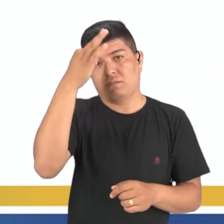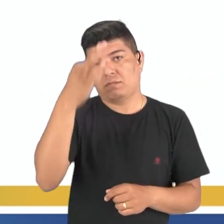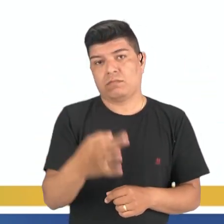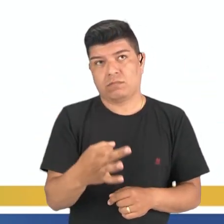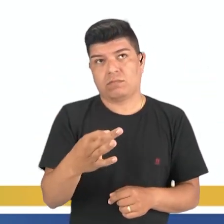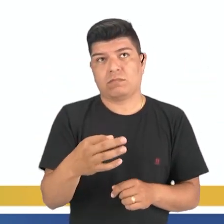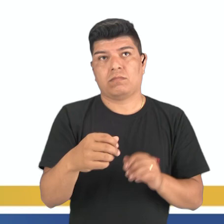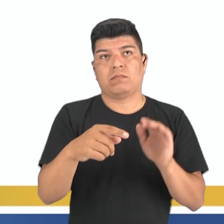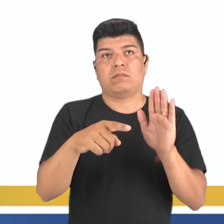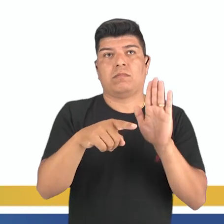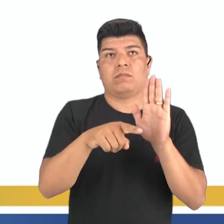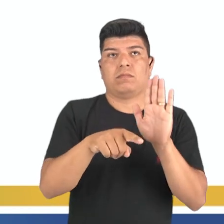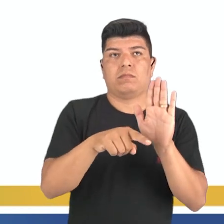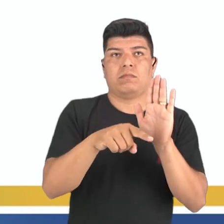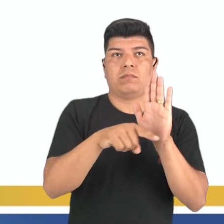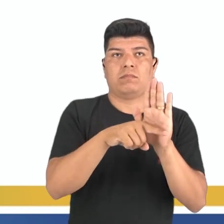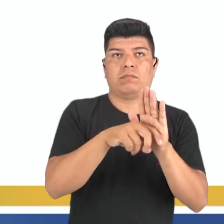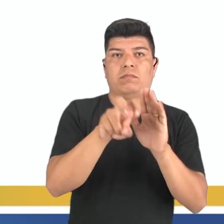certeza, é menos